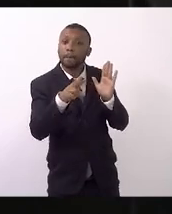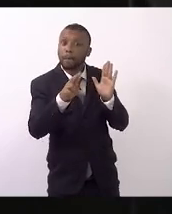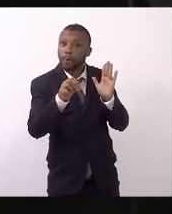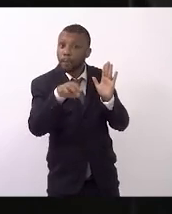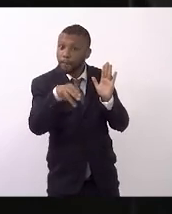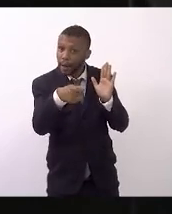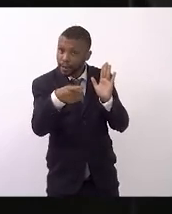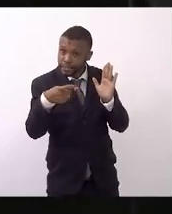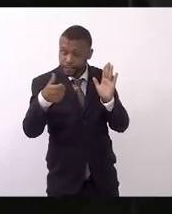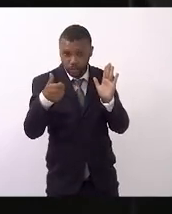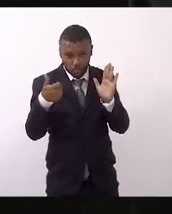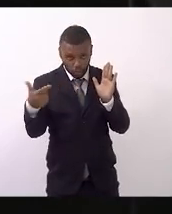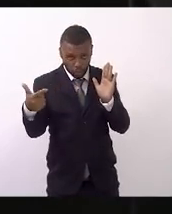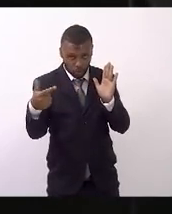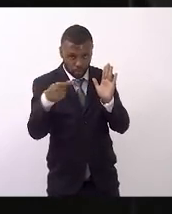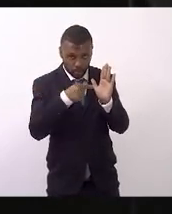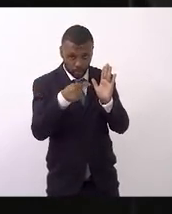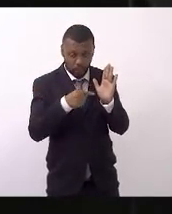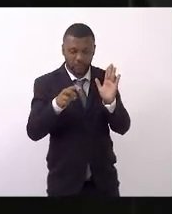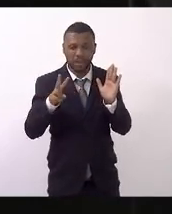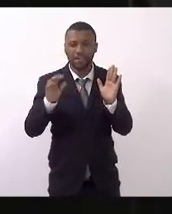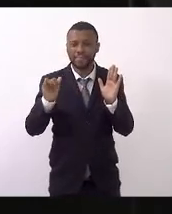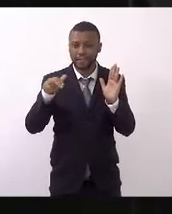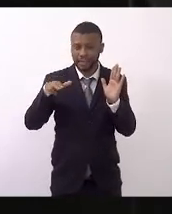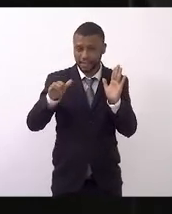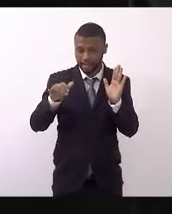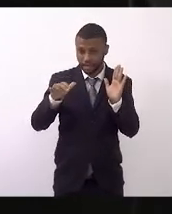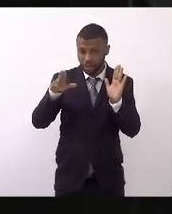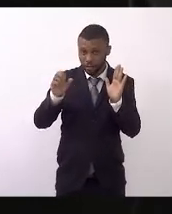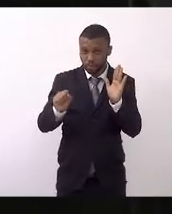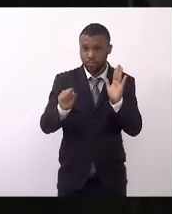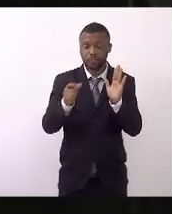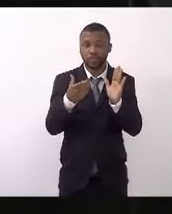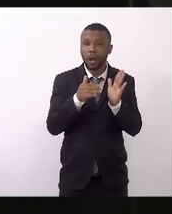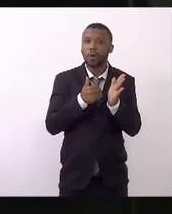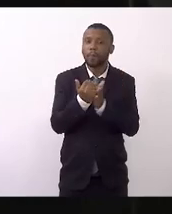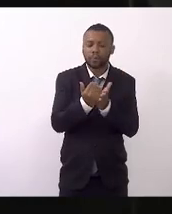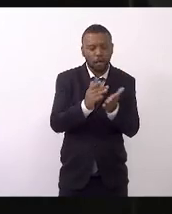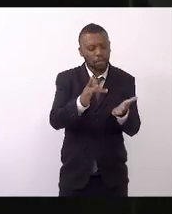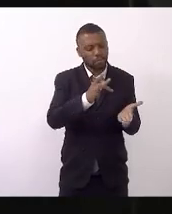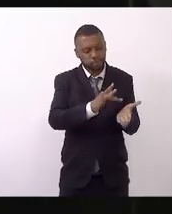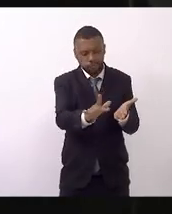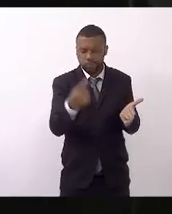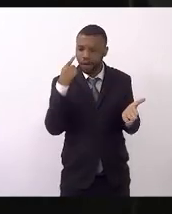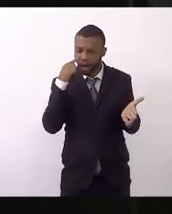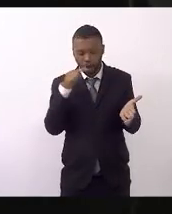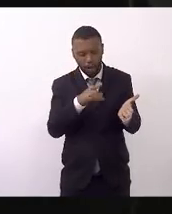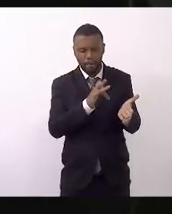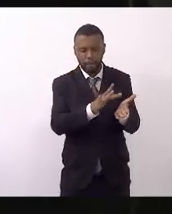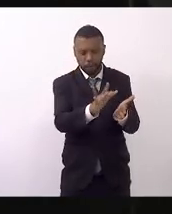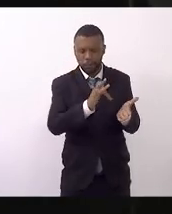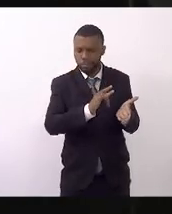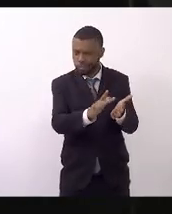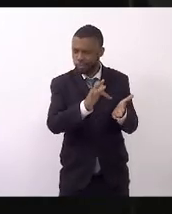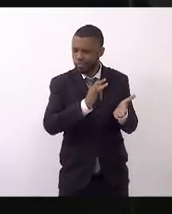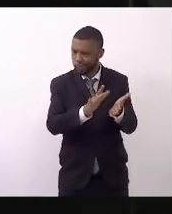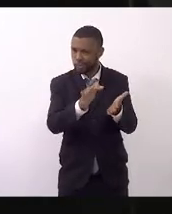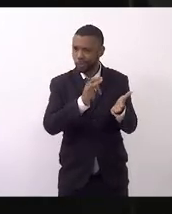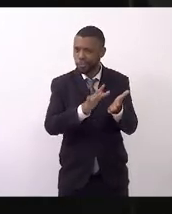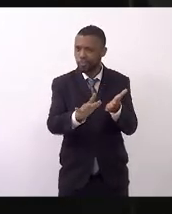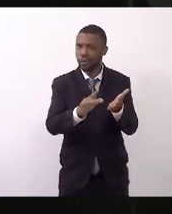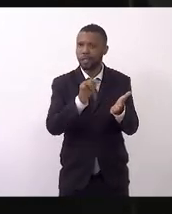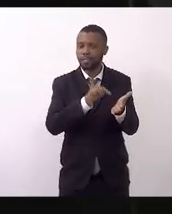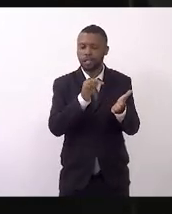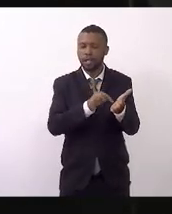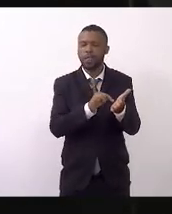12, o Vinícius, e começou a me mostrar alguns conteúdos